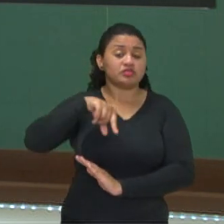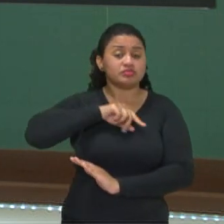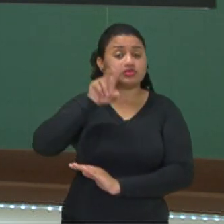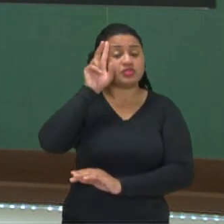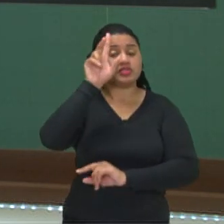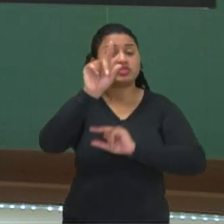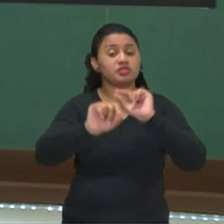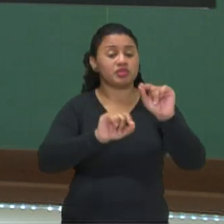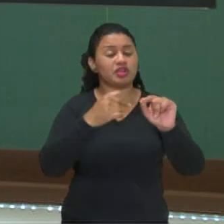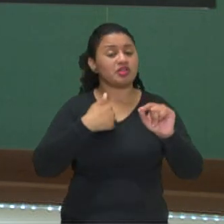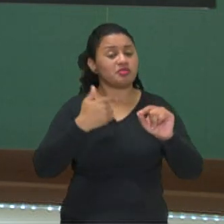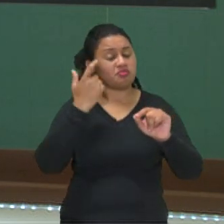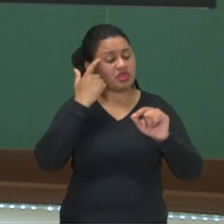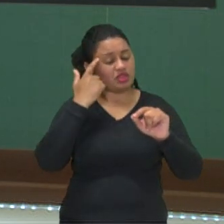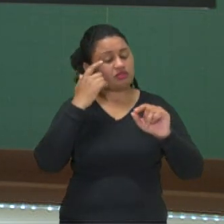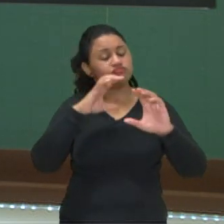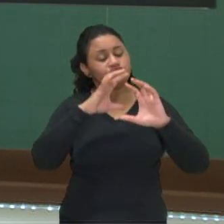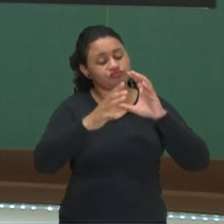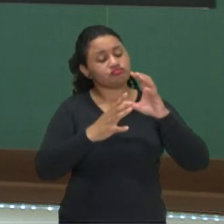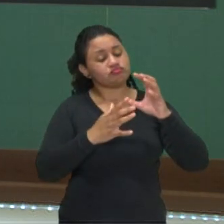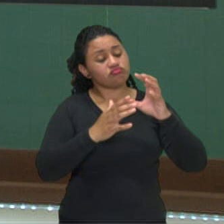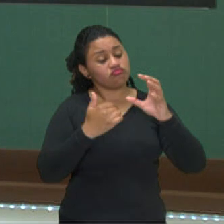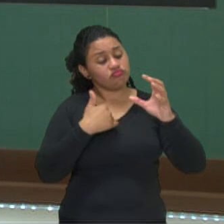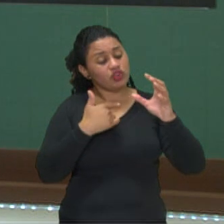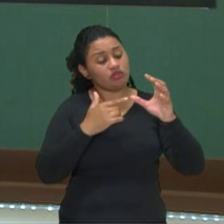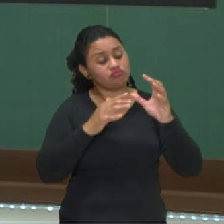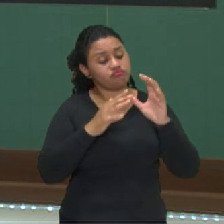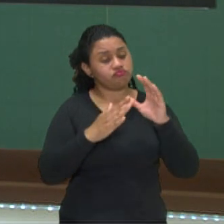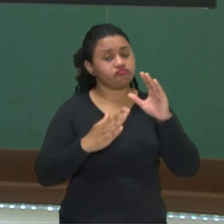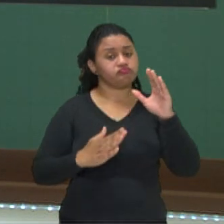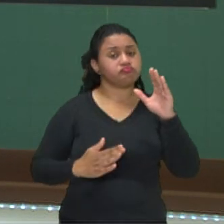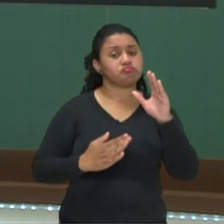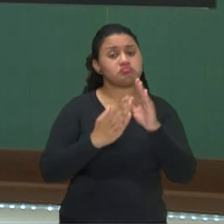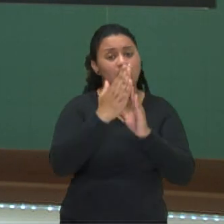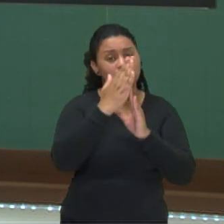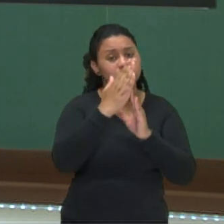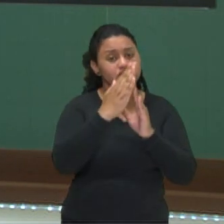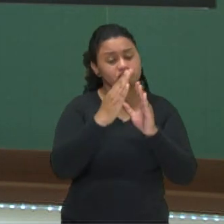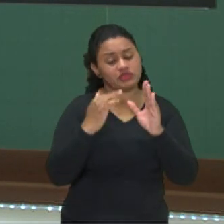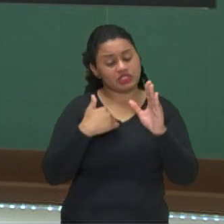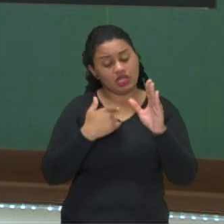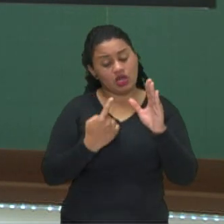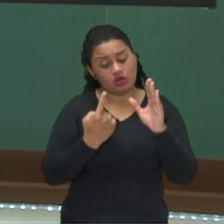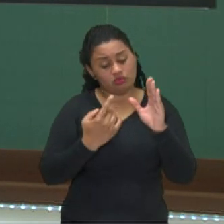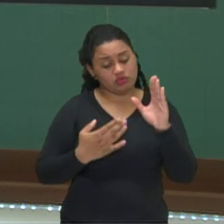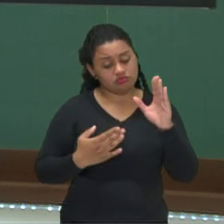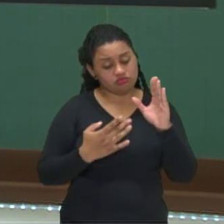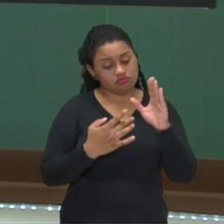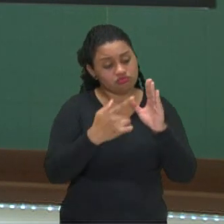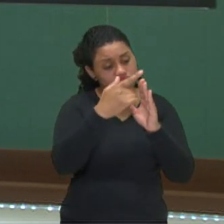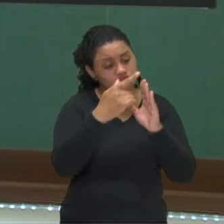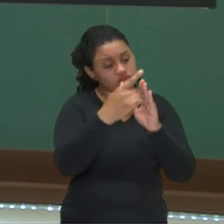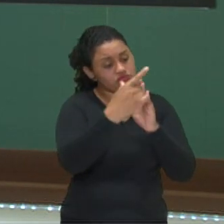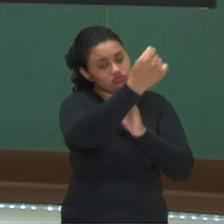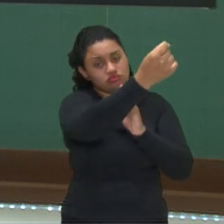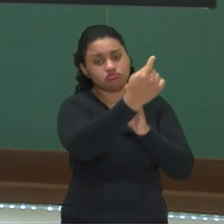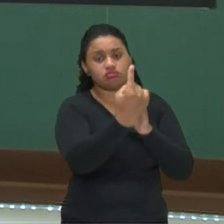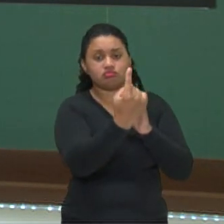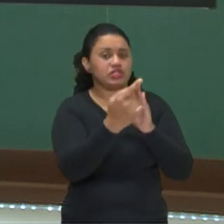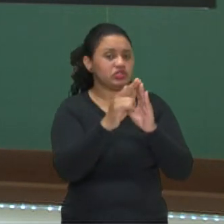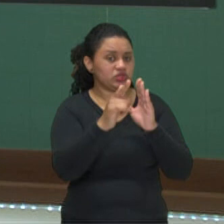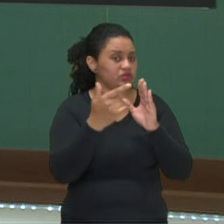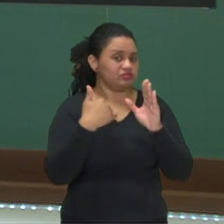lembrar, imagine que eu tenho um poliedro e que eu vou atravessar ele por uma linha. Se essa linha só tiver uma entrada, seja